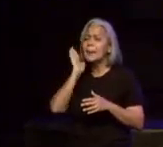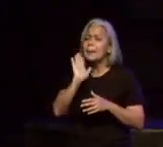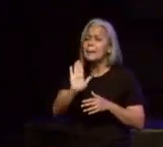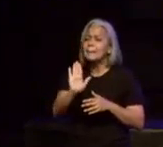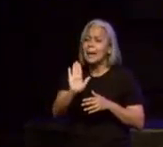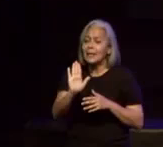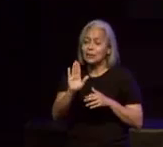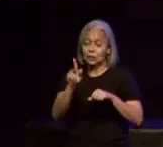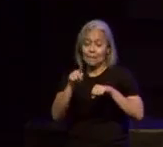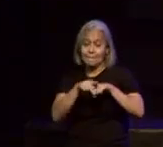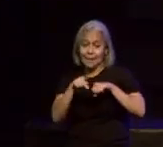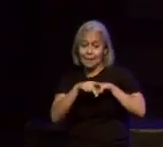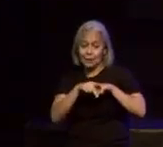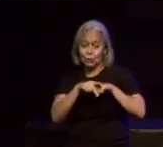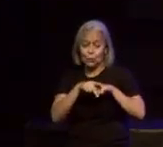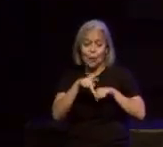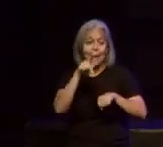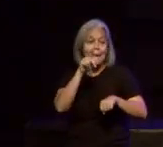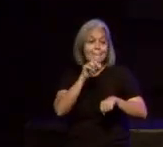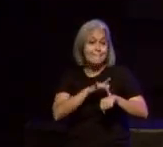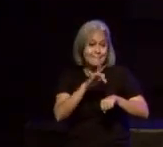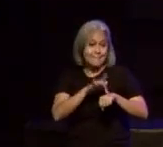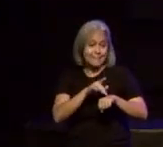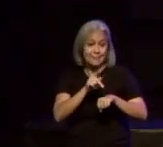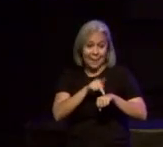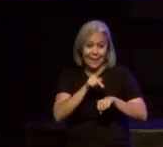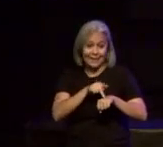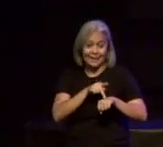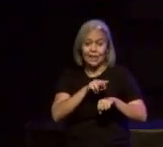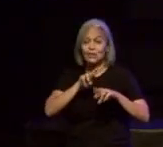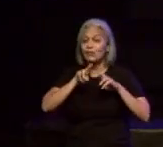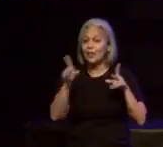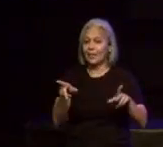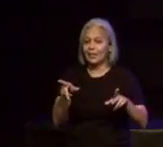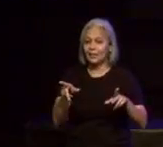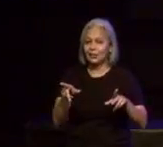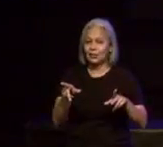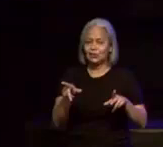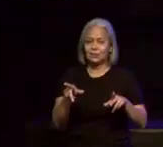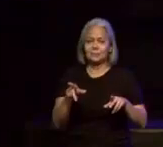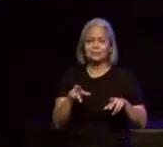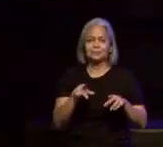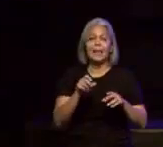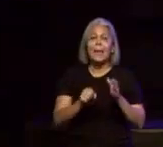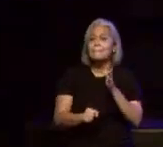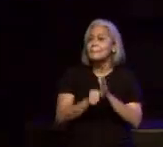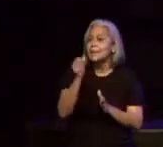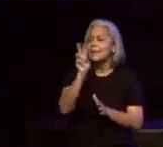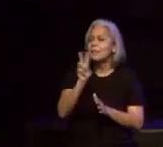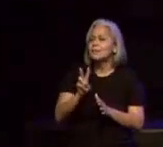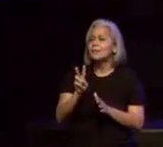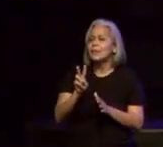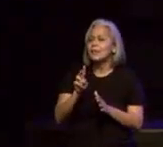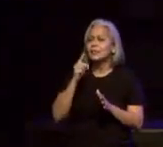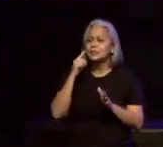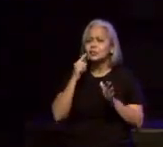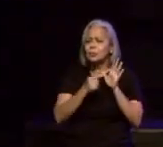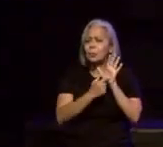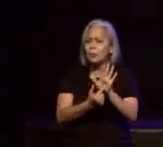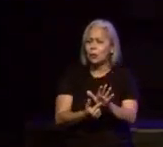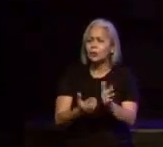diferentes, Pedro e pedra, edificarei a minha, e talvez também seja a primeira vez que essa expressão aparece na palavra de